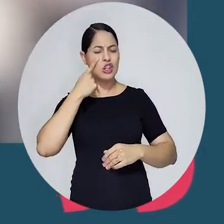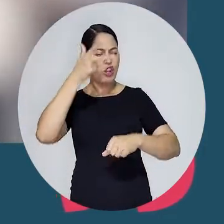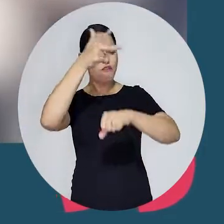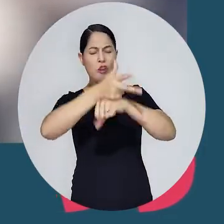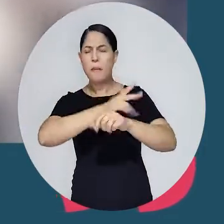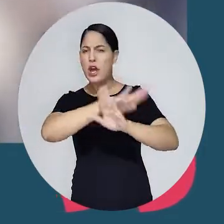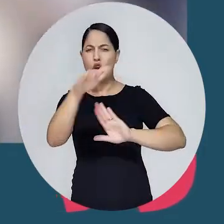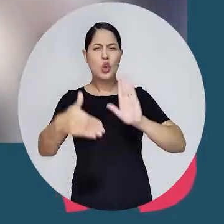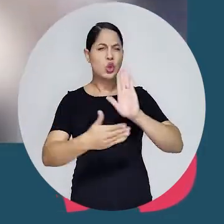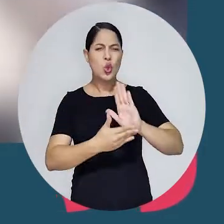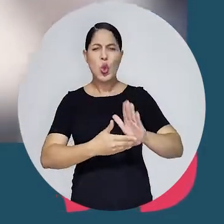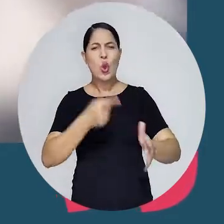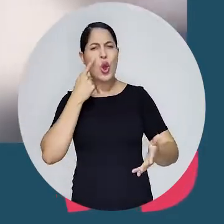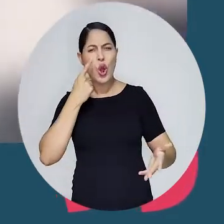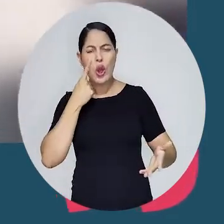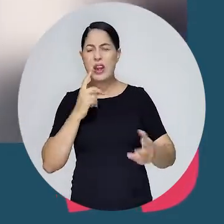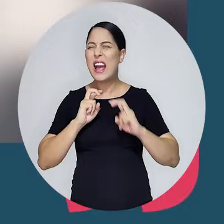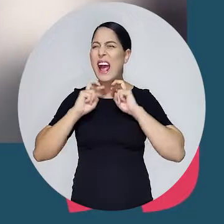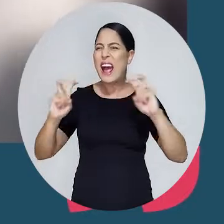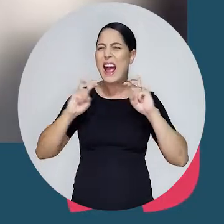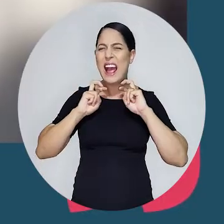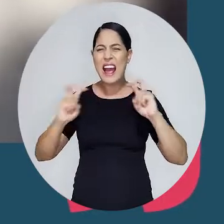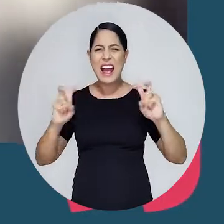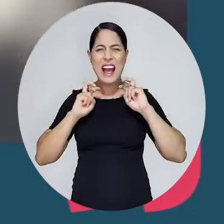Eu tô filmando tudo!